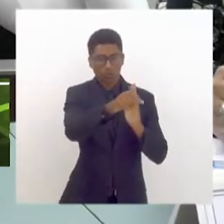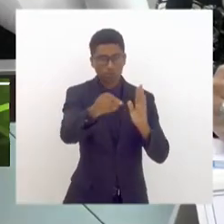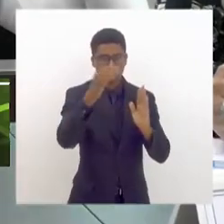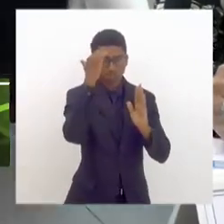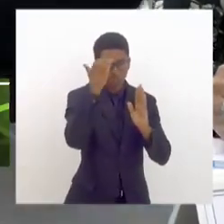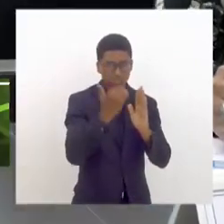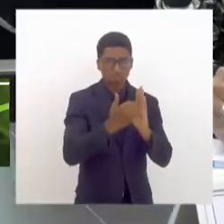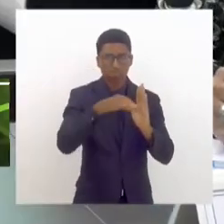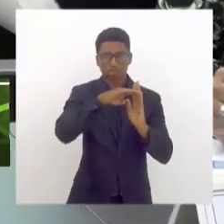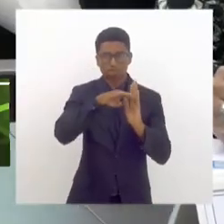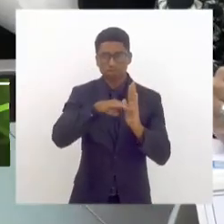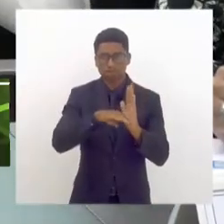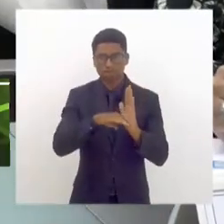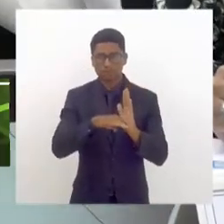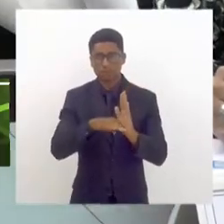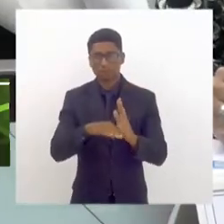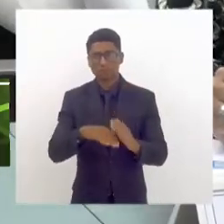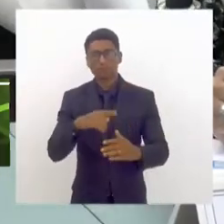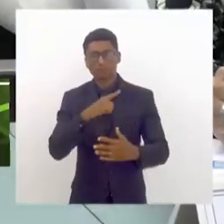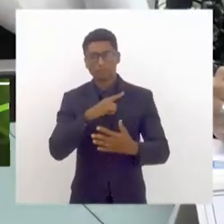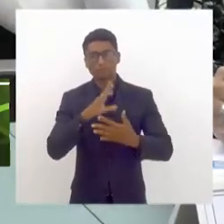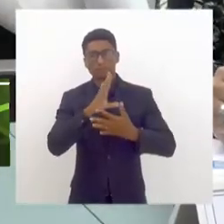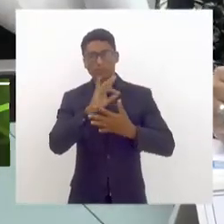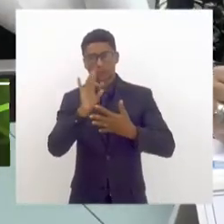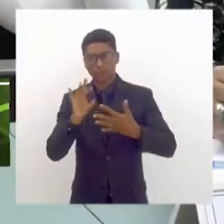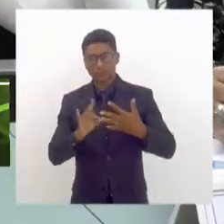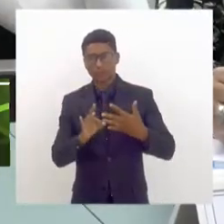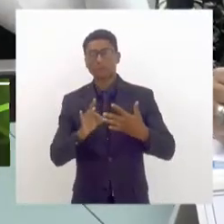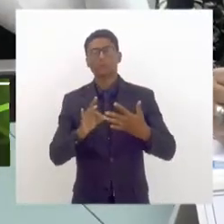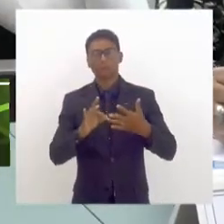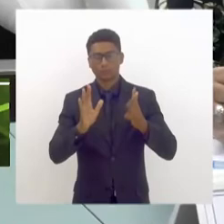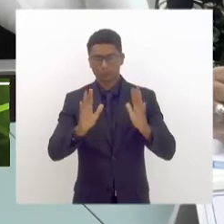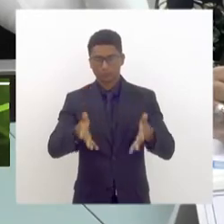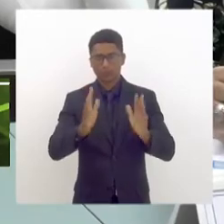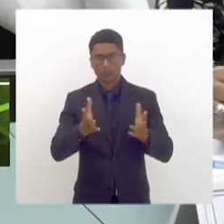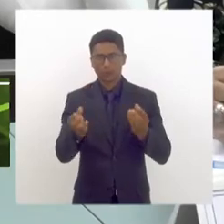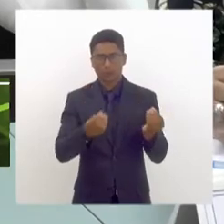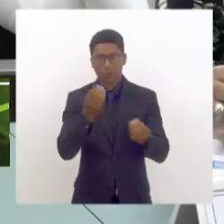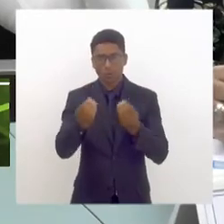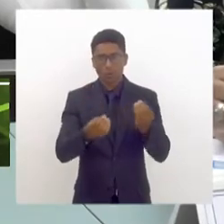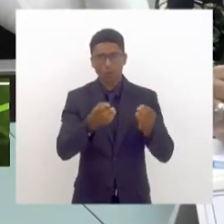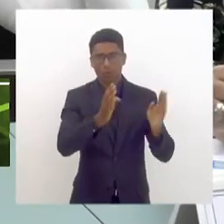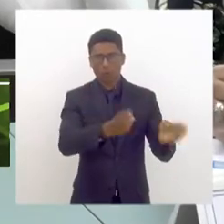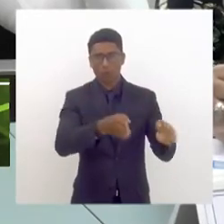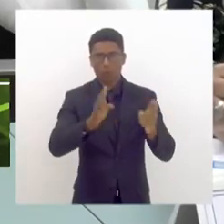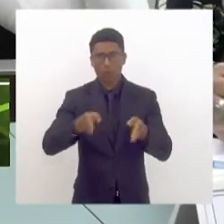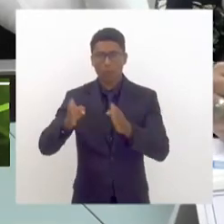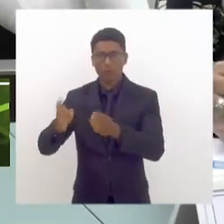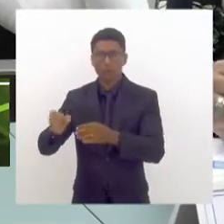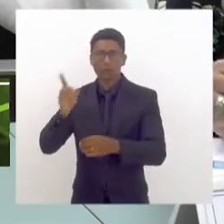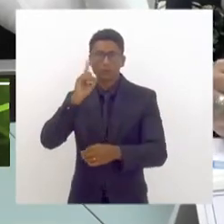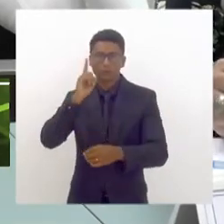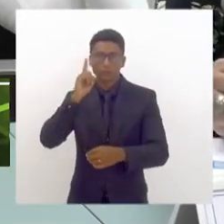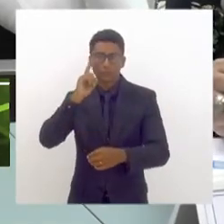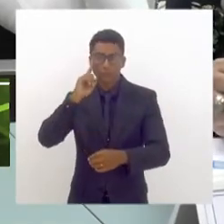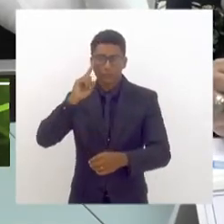tem uma deliberação extremamente detalhada de como vai funcionar, como vai organizar, como é o dia a dia,